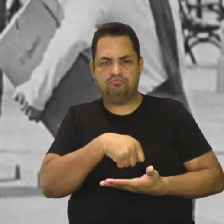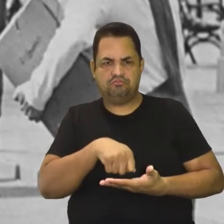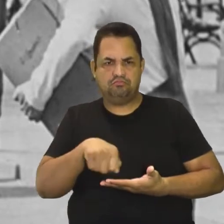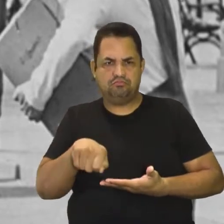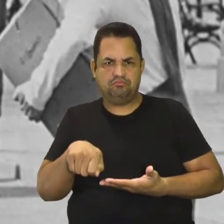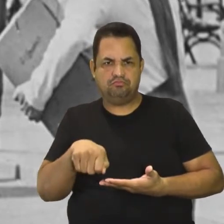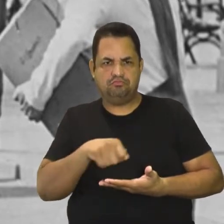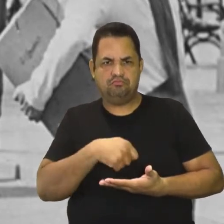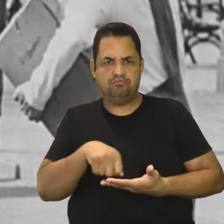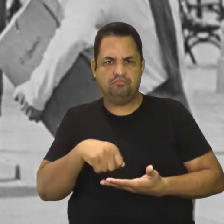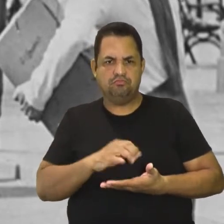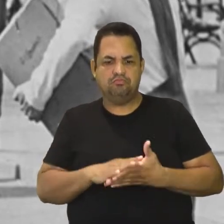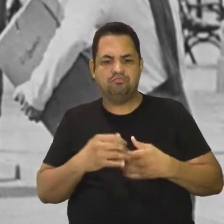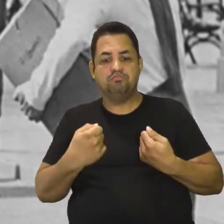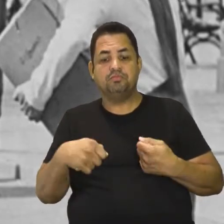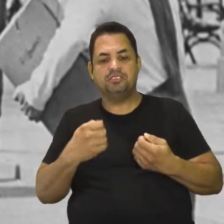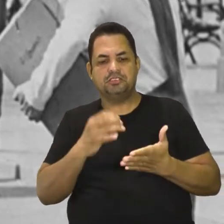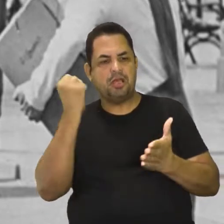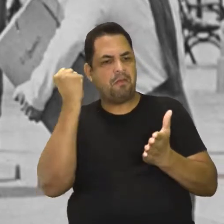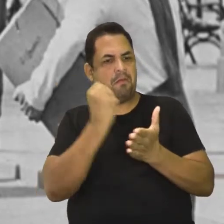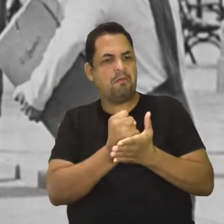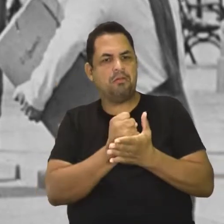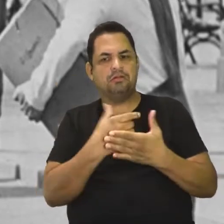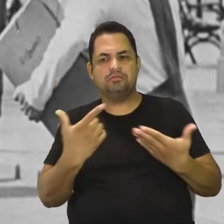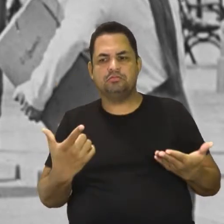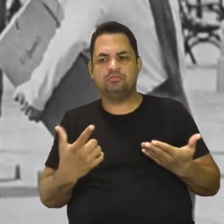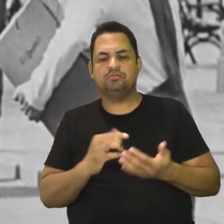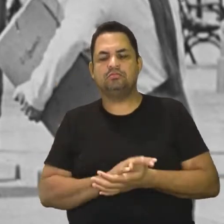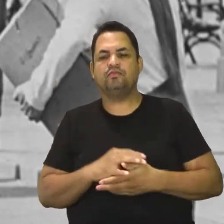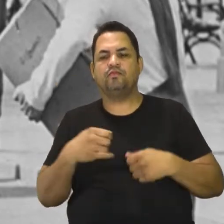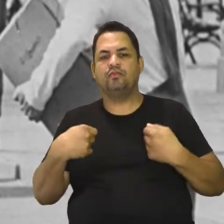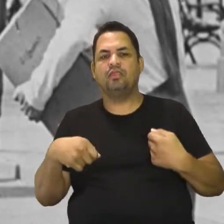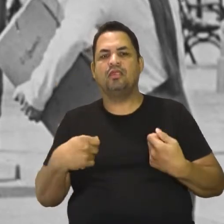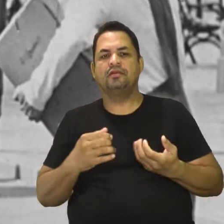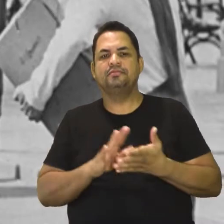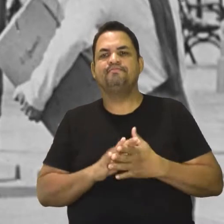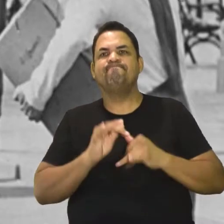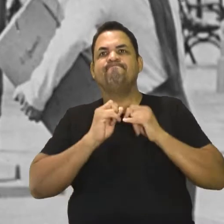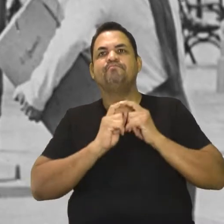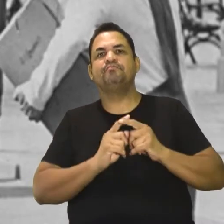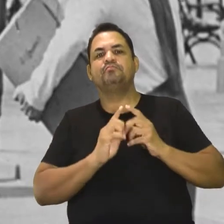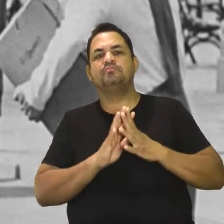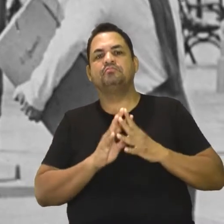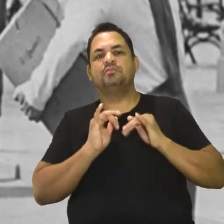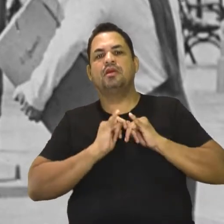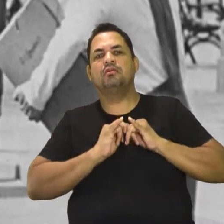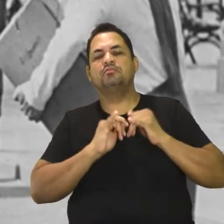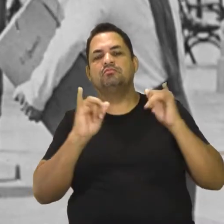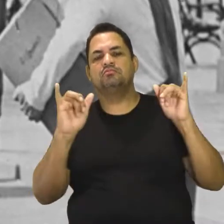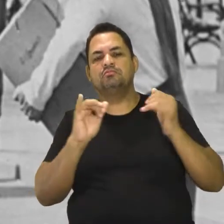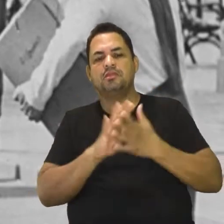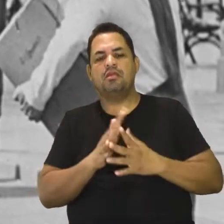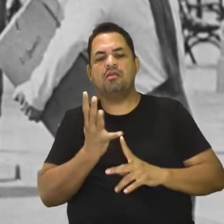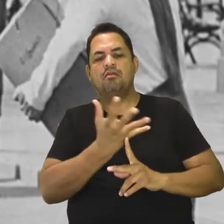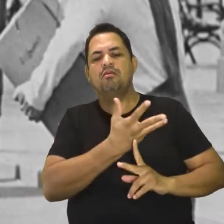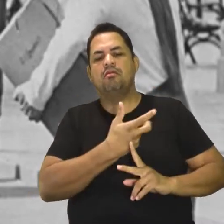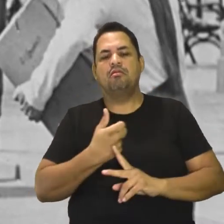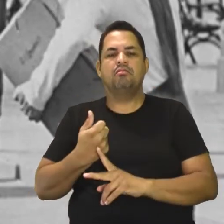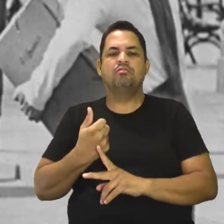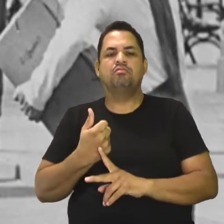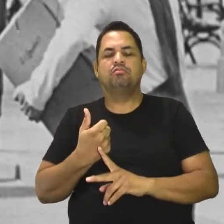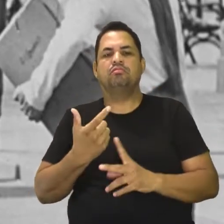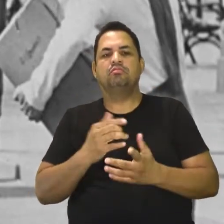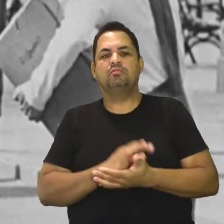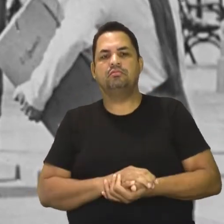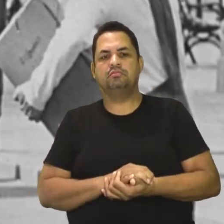escrever se não fosse autorizado. Você não podia se manifestar artisticamente se não